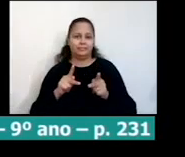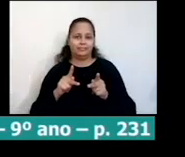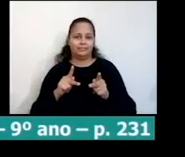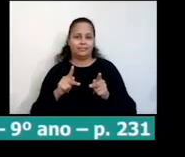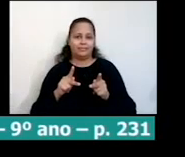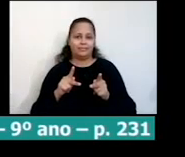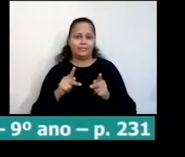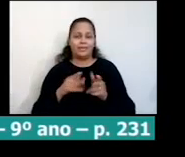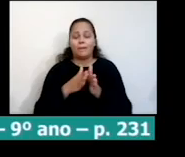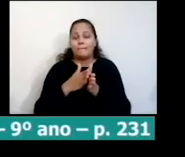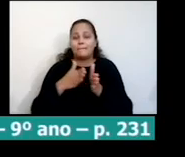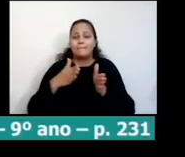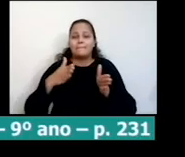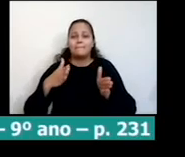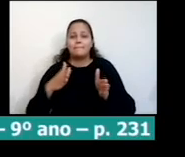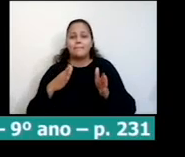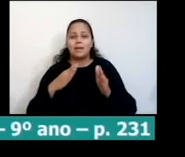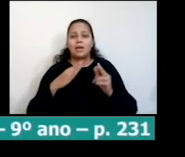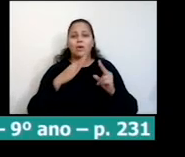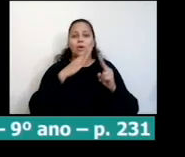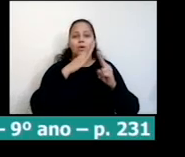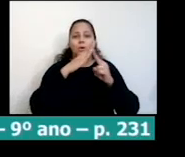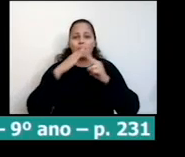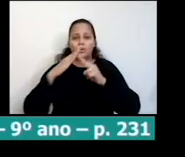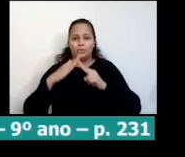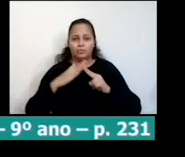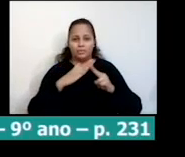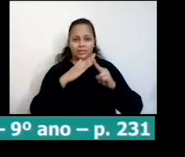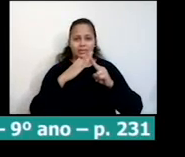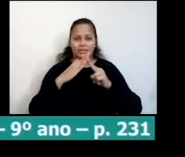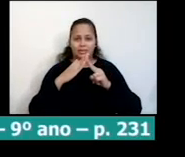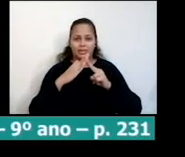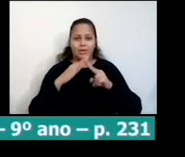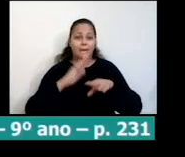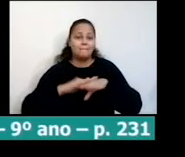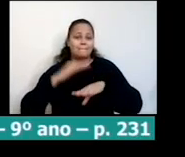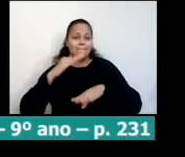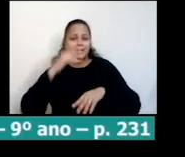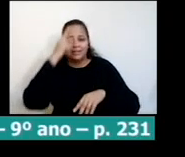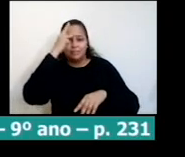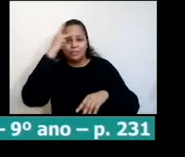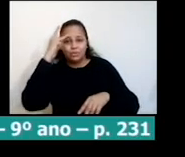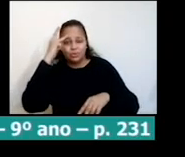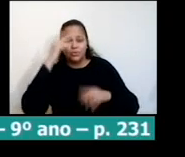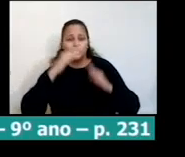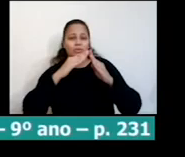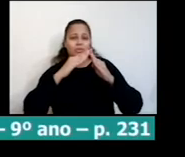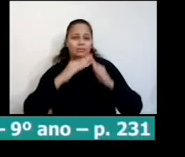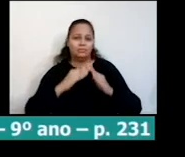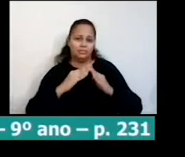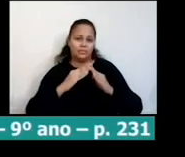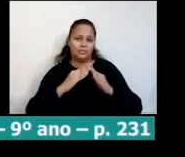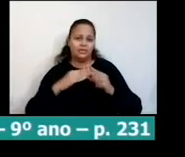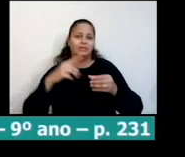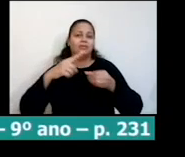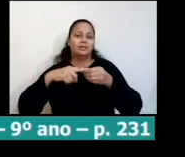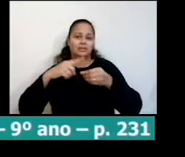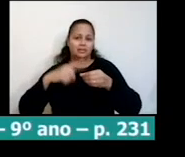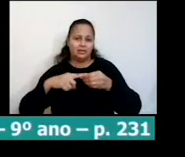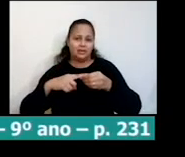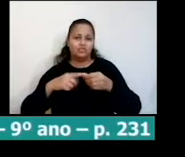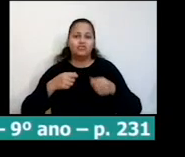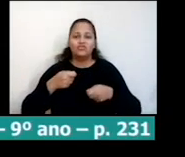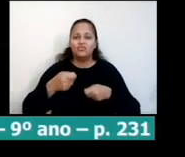Uma maior urbanização, ou seja, mais pessoas residindo em áreas urbanas, e o acesso aí às políticas de controle